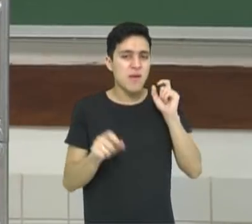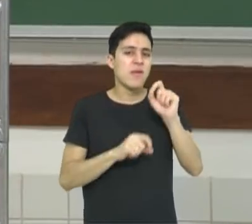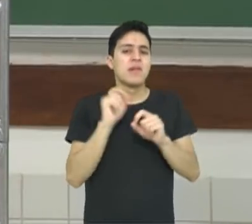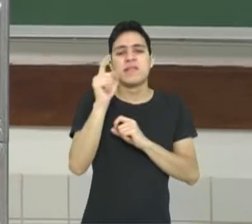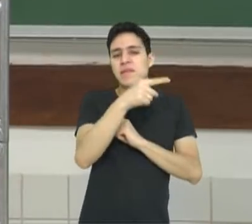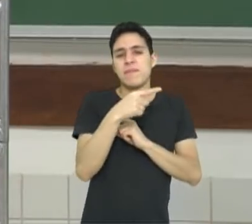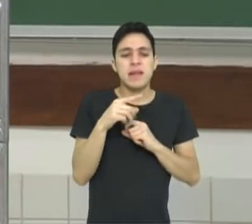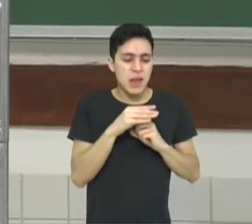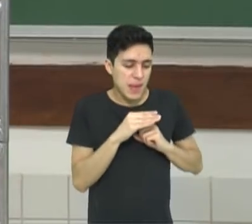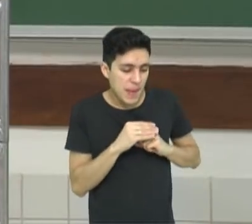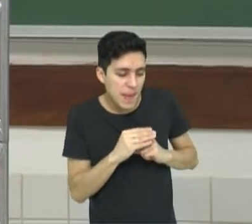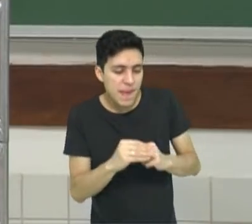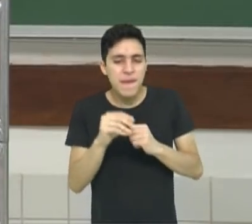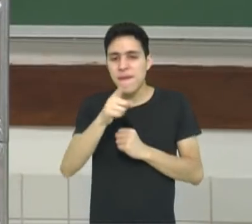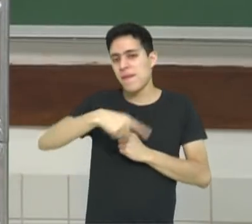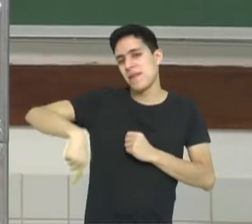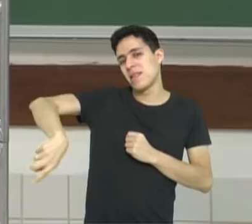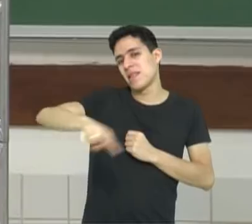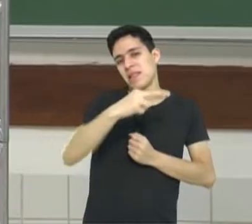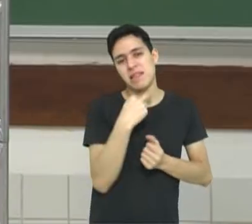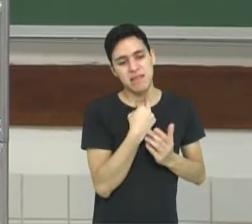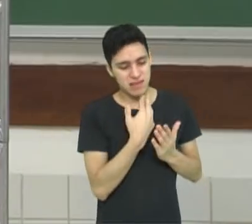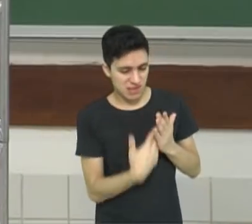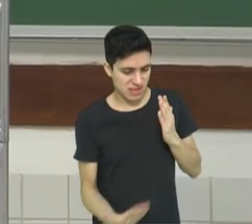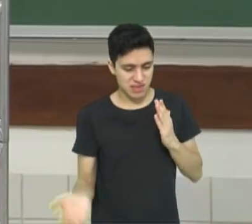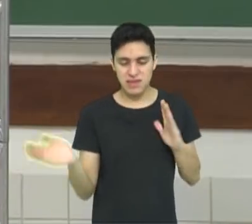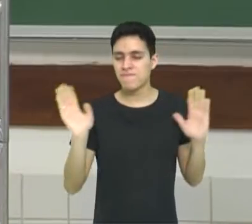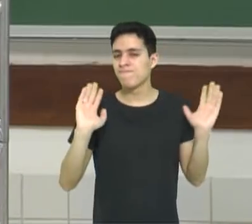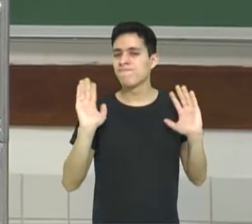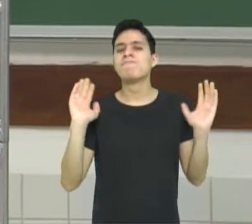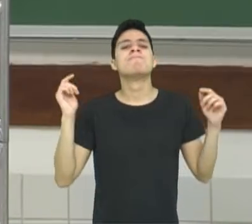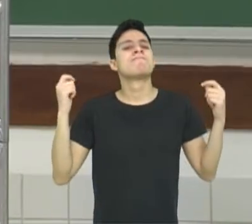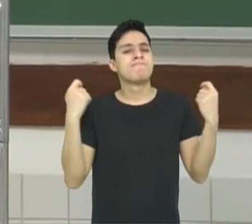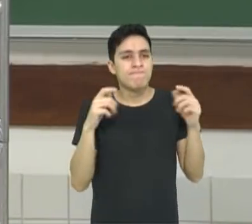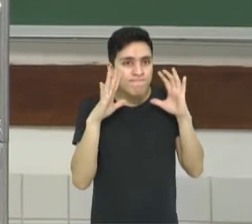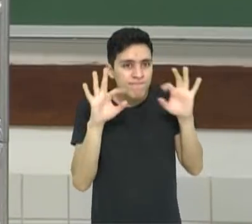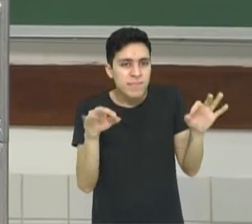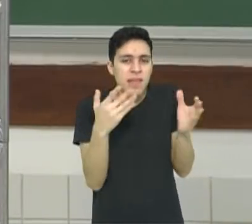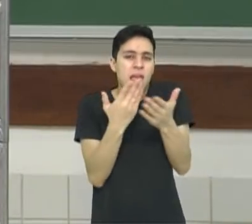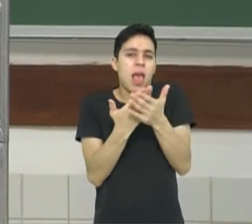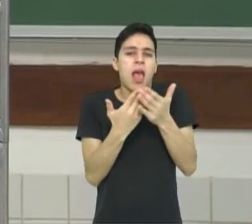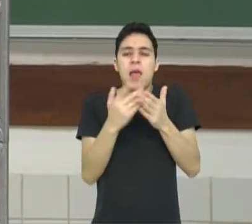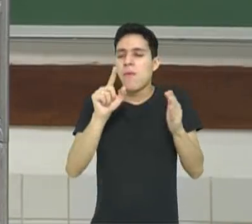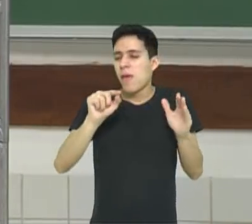do Conhecimento e você não pode perder de jeito nenhum essas aulas. Vão ser